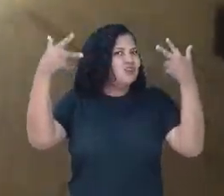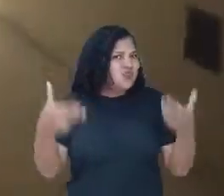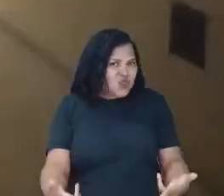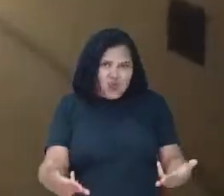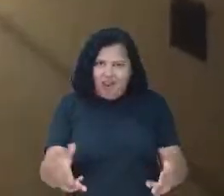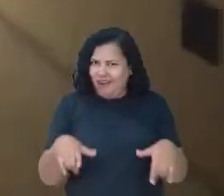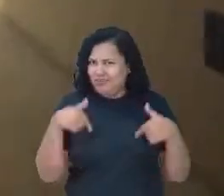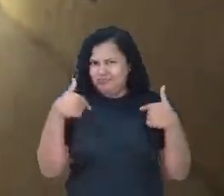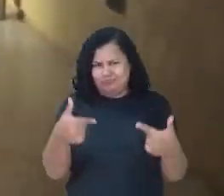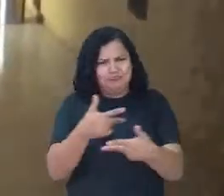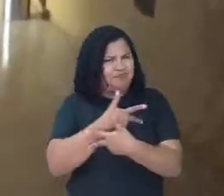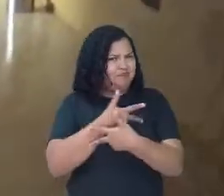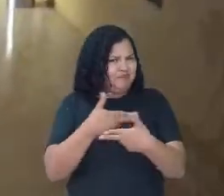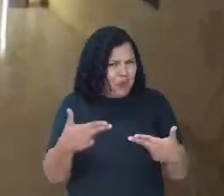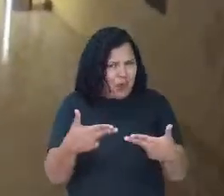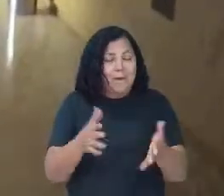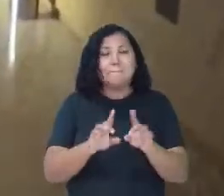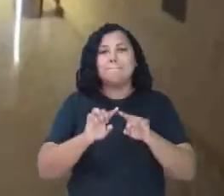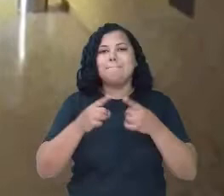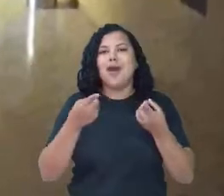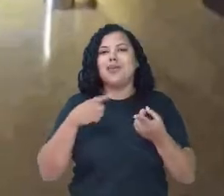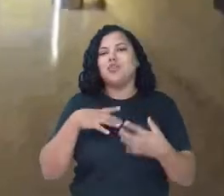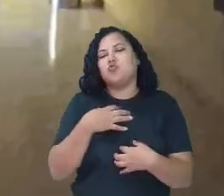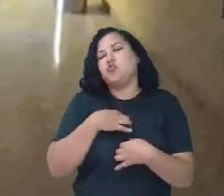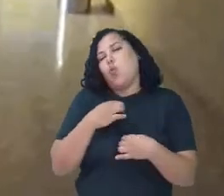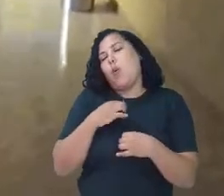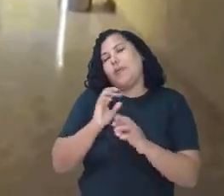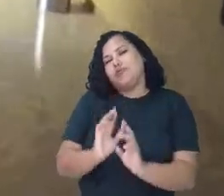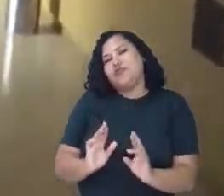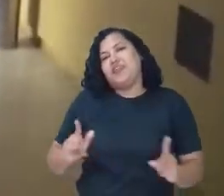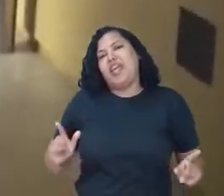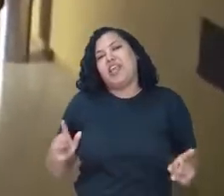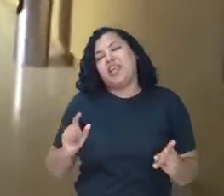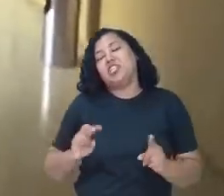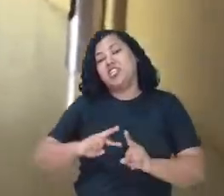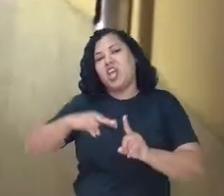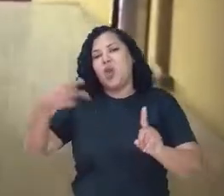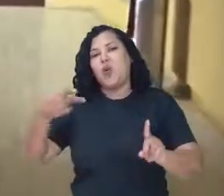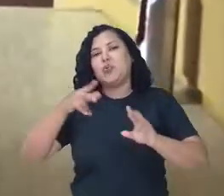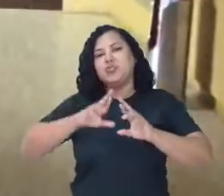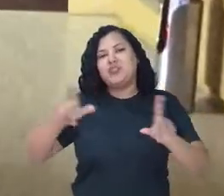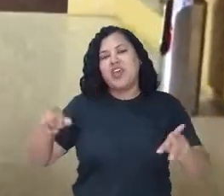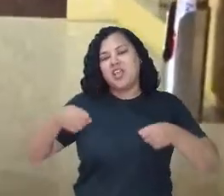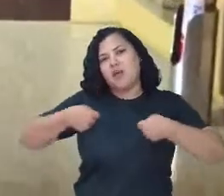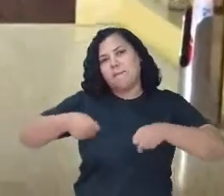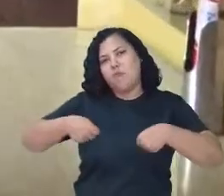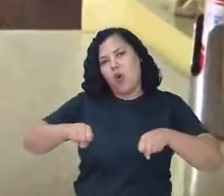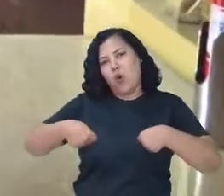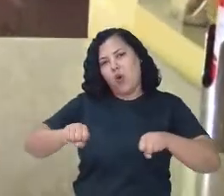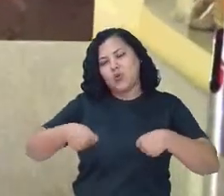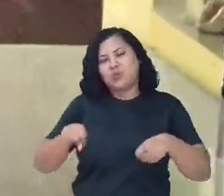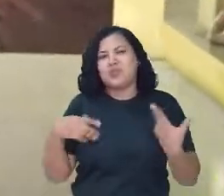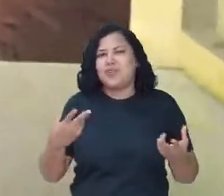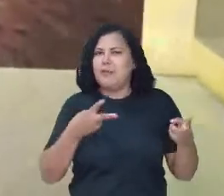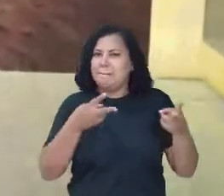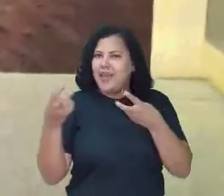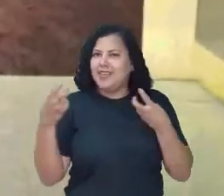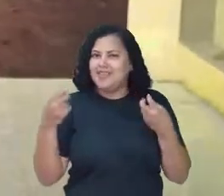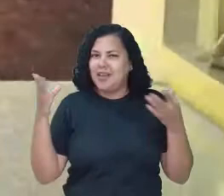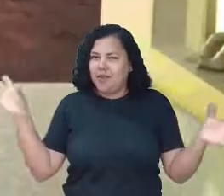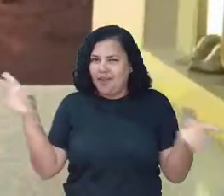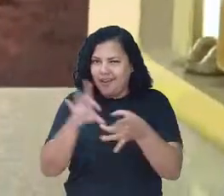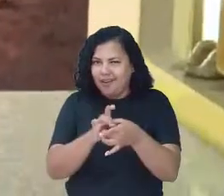exercendo a mesma atividade, mas com uma vestimenta diferente, com um instrumento diferente que é a moto. Então a gente consegue